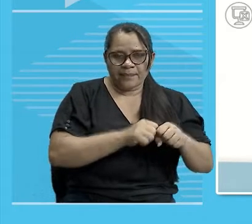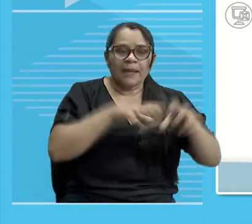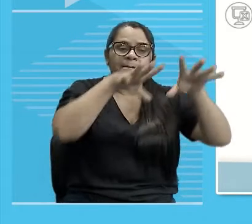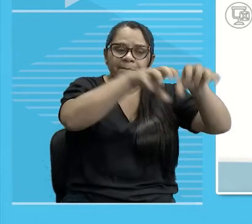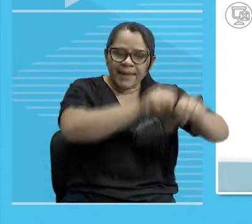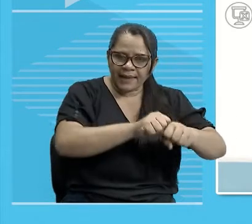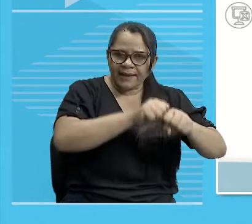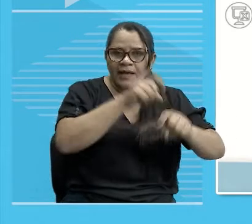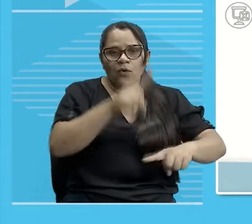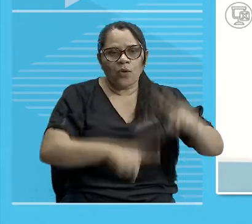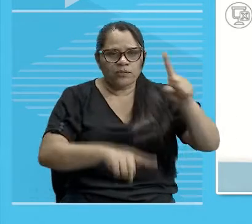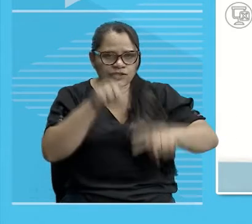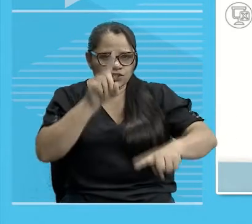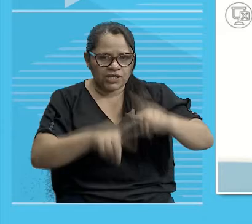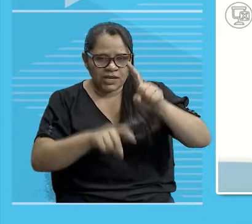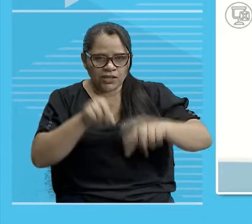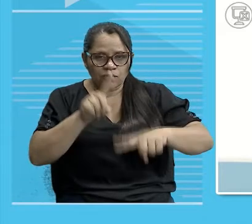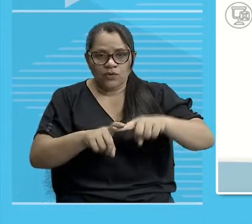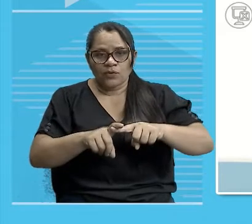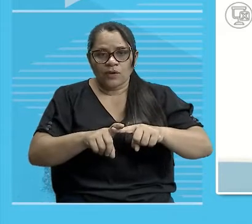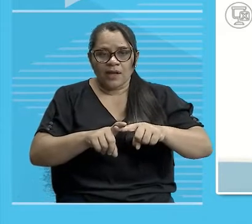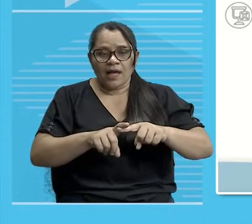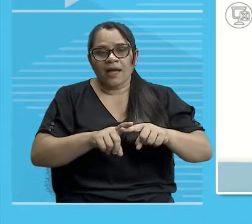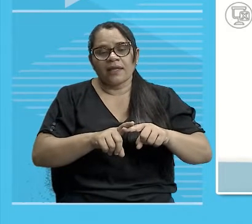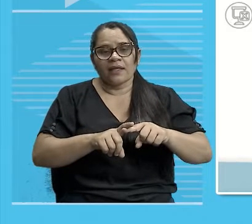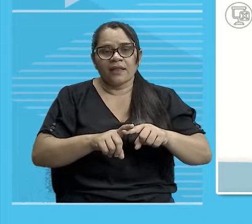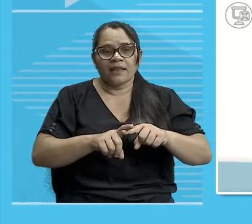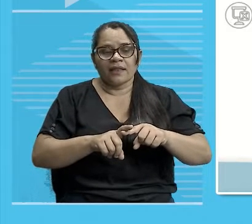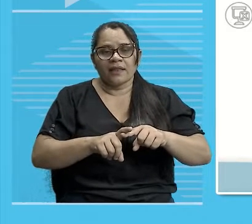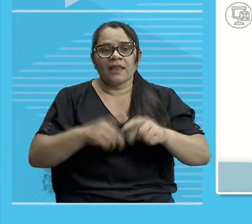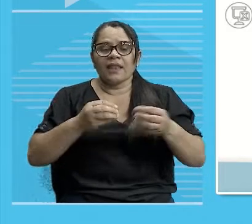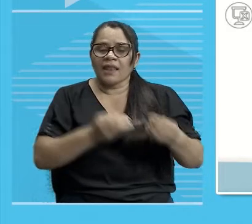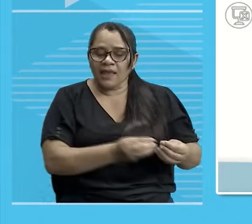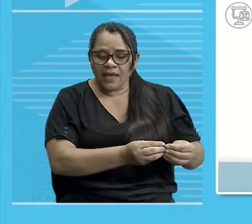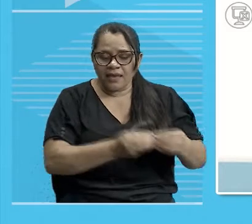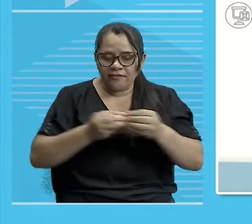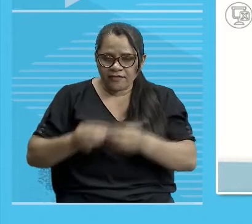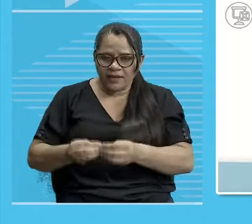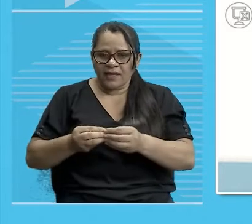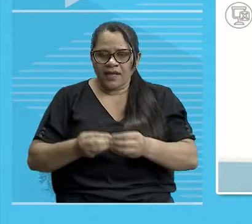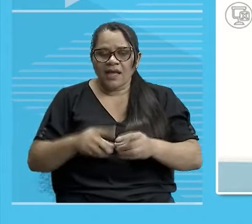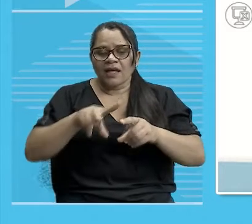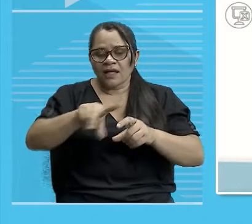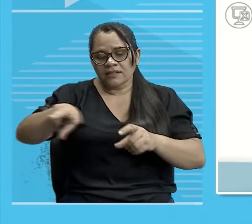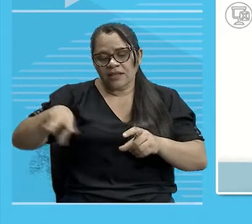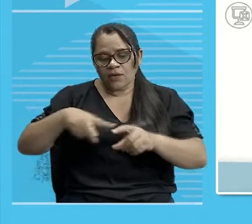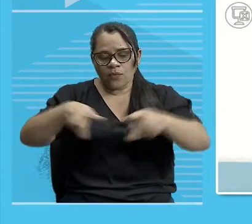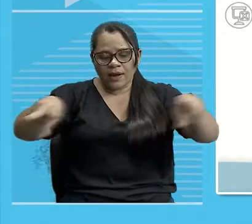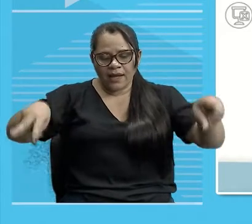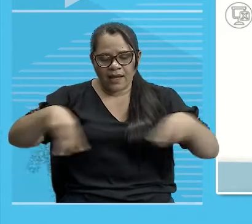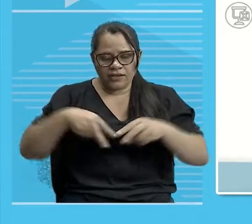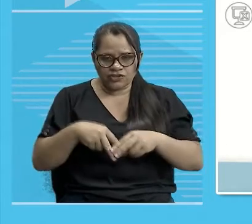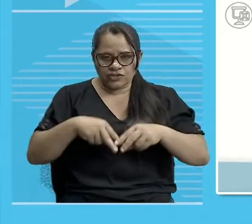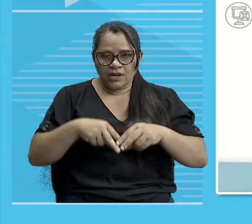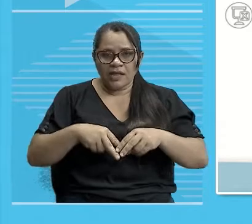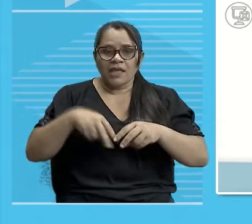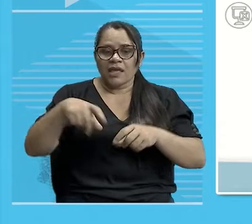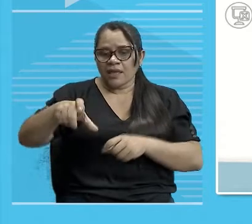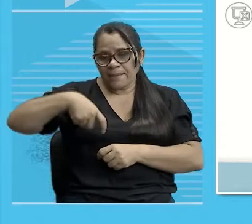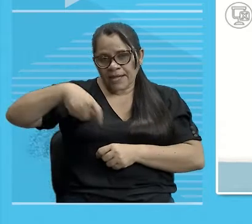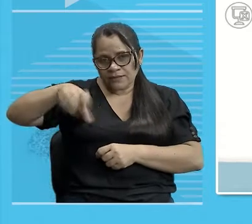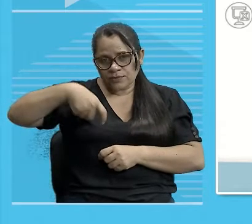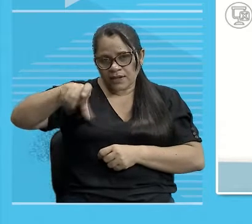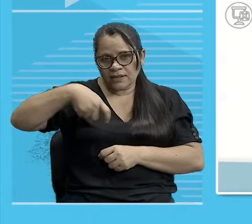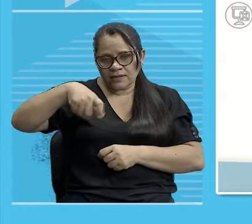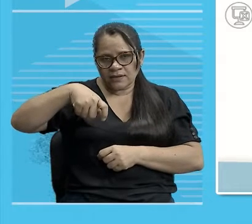e aparece o preço e você paga com um cartão perto de você tem